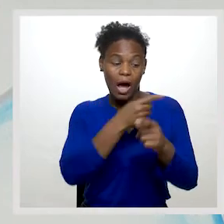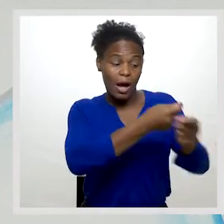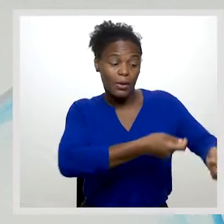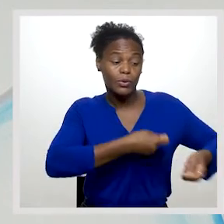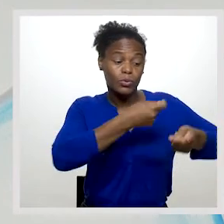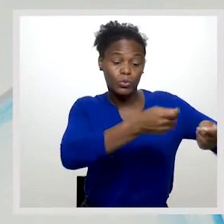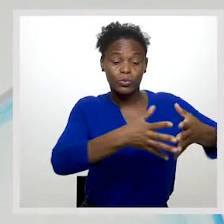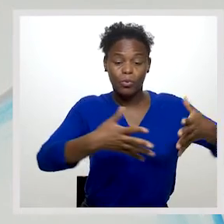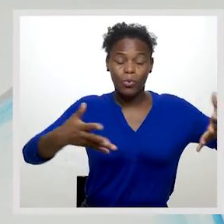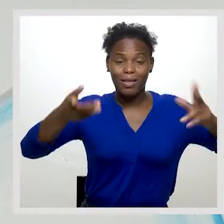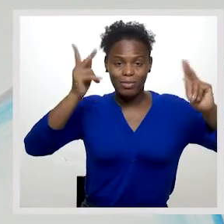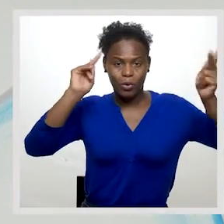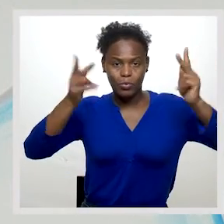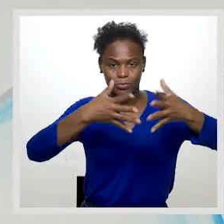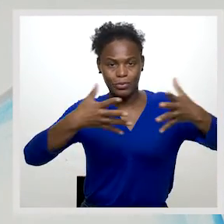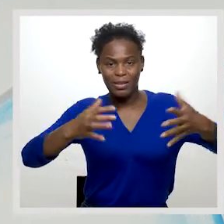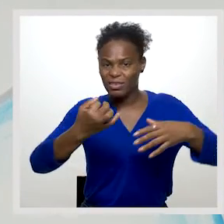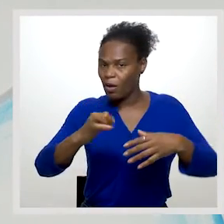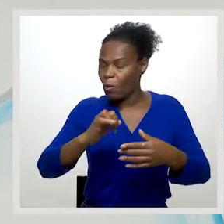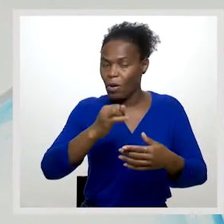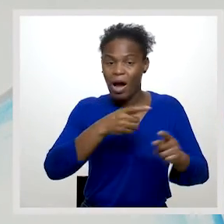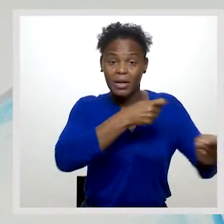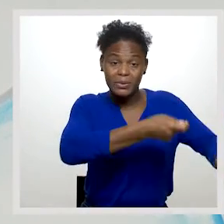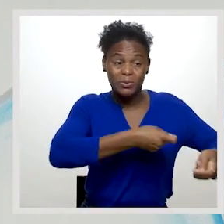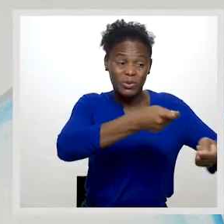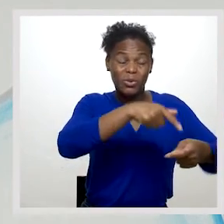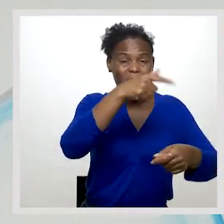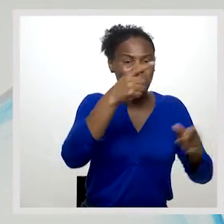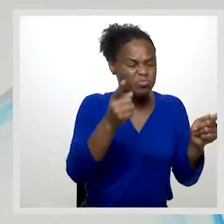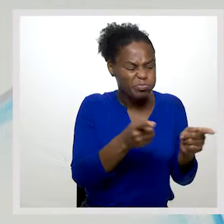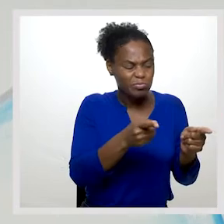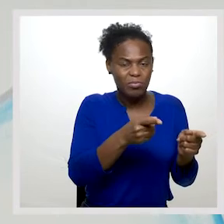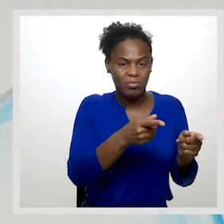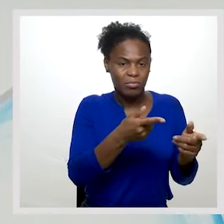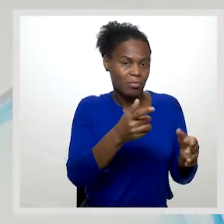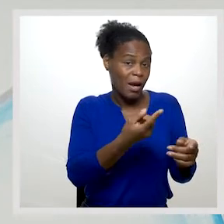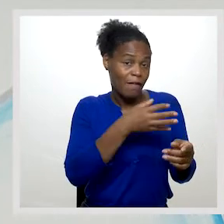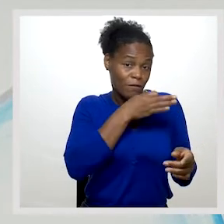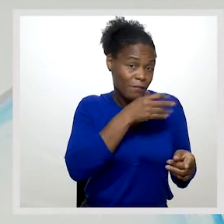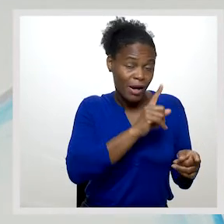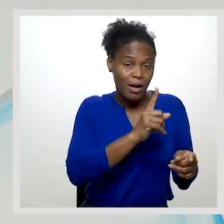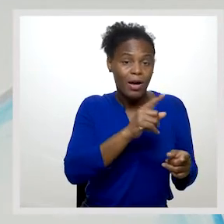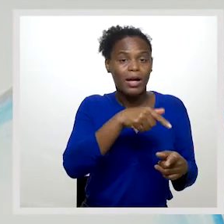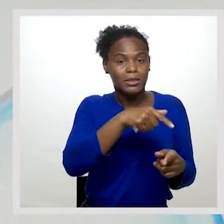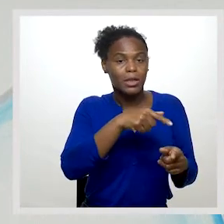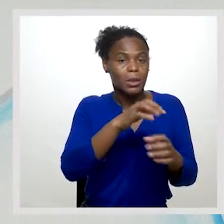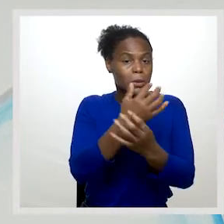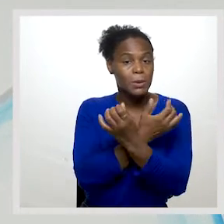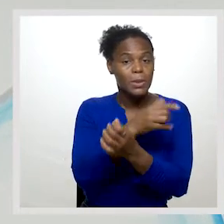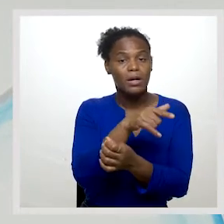não é? Agricultura industrial, não é? Agricultura de subsistência. São esses usos que prejudicam ou então que